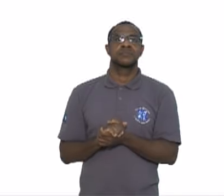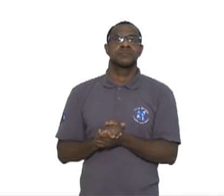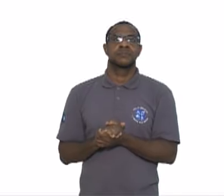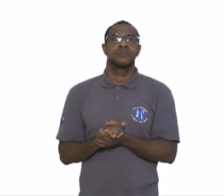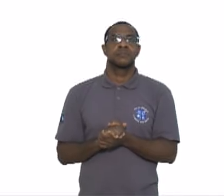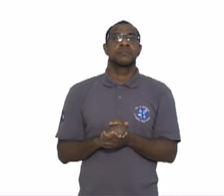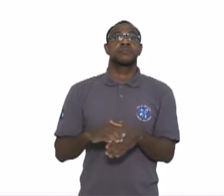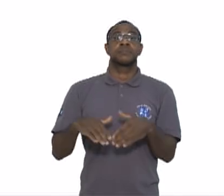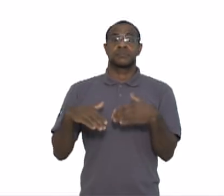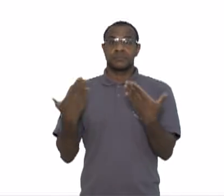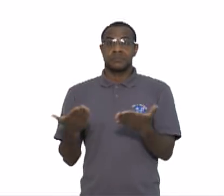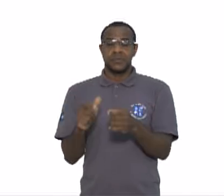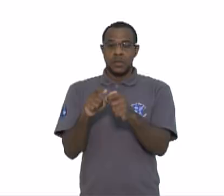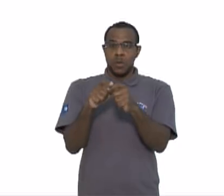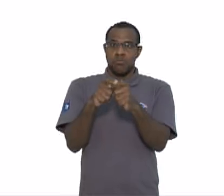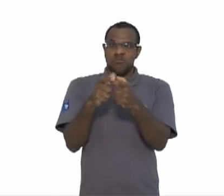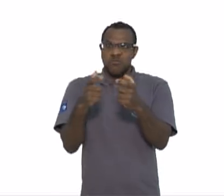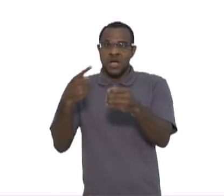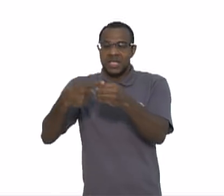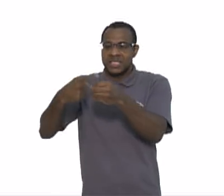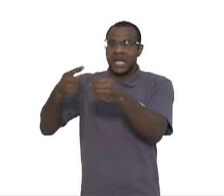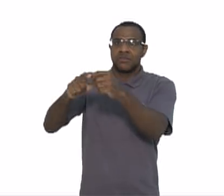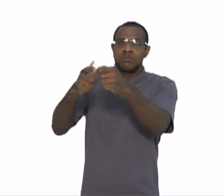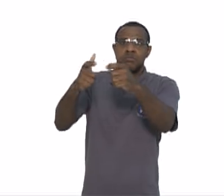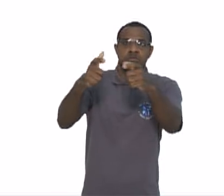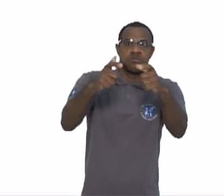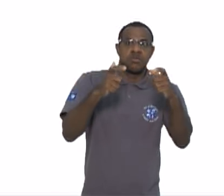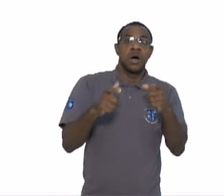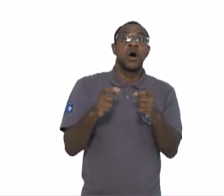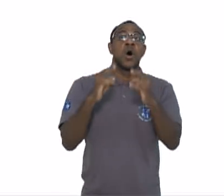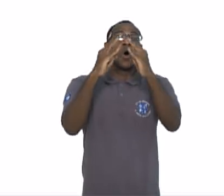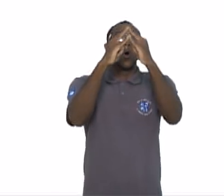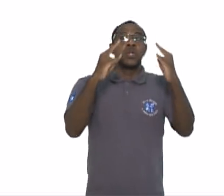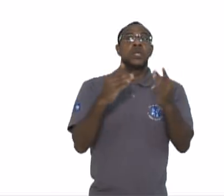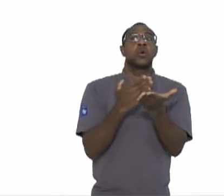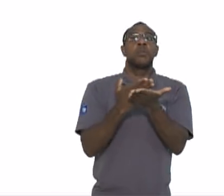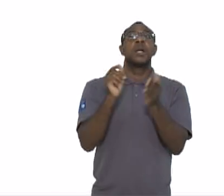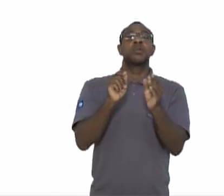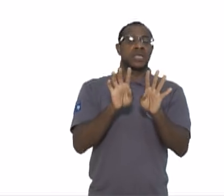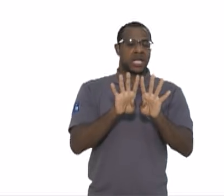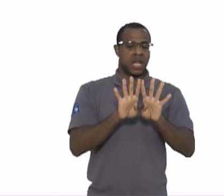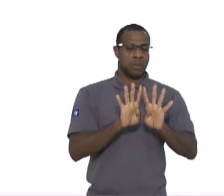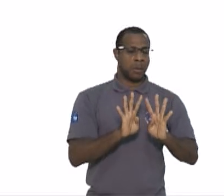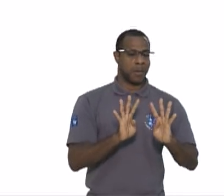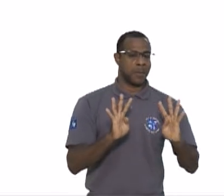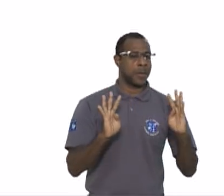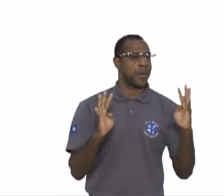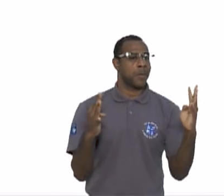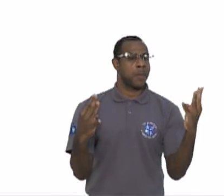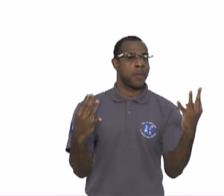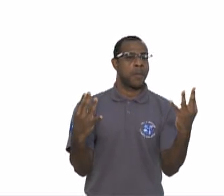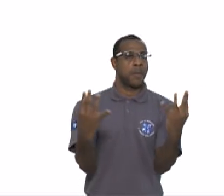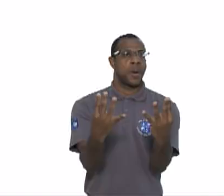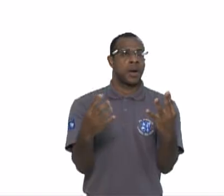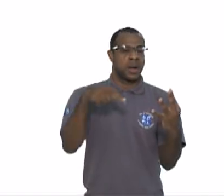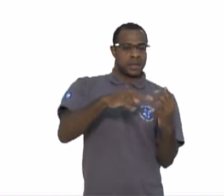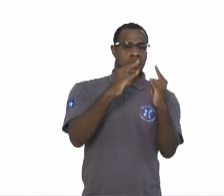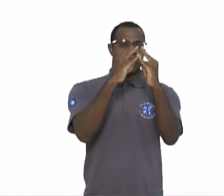Com o crescimento das cidades, os circos são cercados e começam a cobrar ingressos para as apresentações. Essa